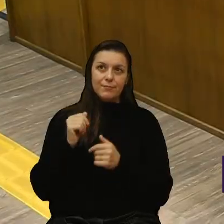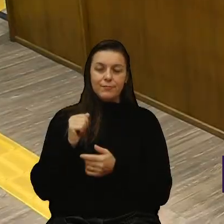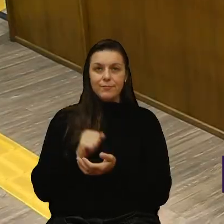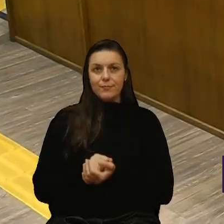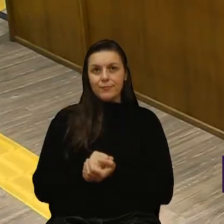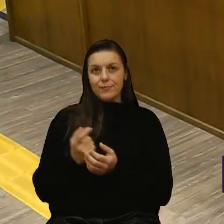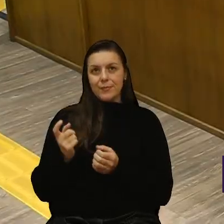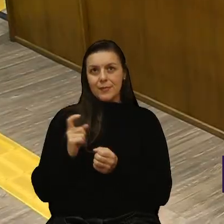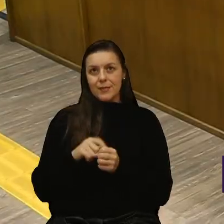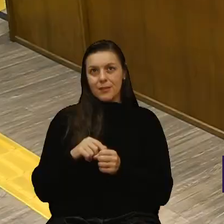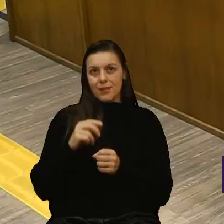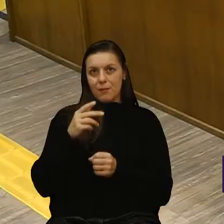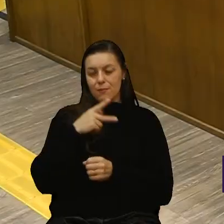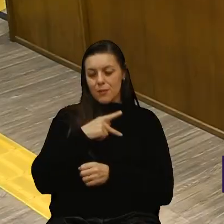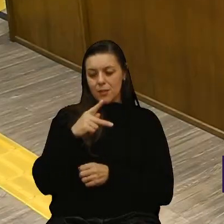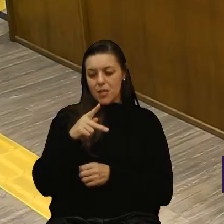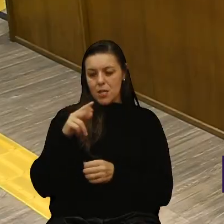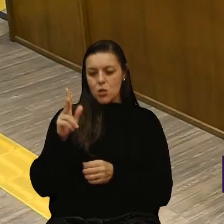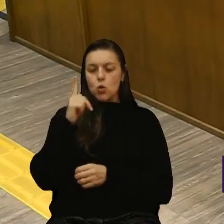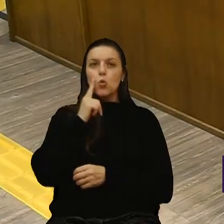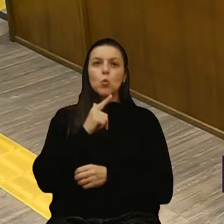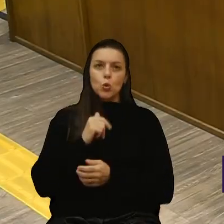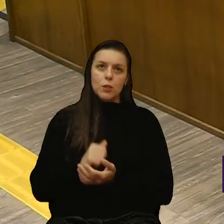Devolvo os trabalhos ao presidente Lucas Carenhato.